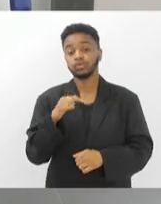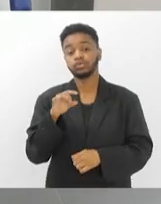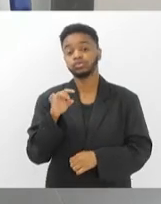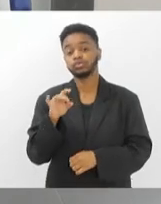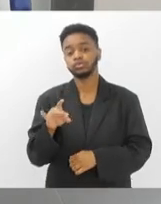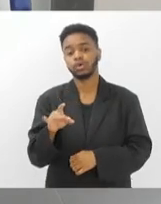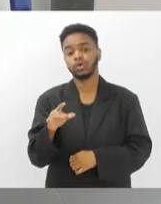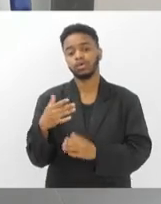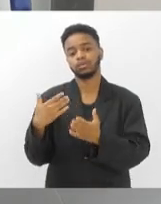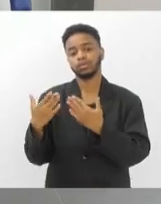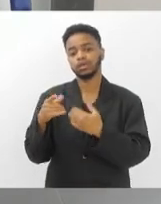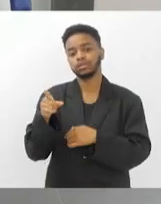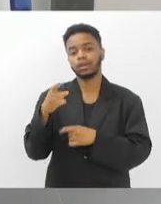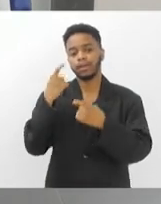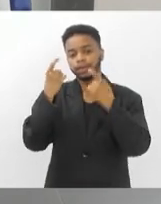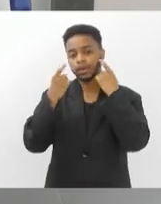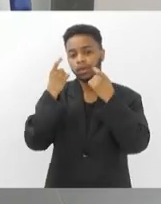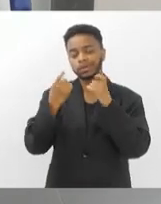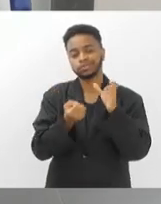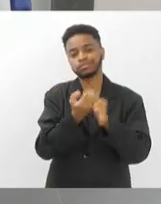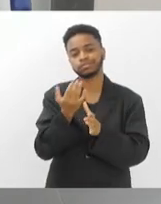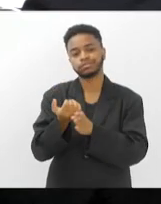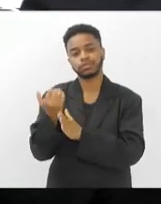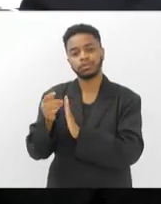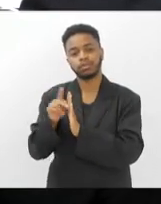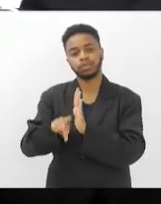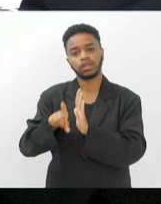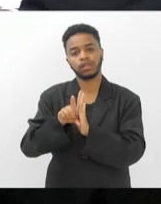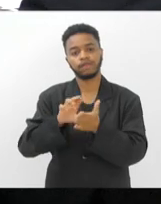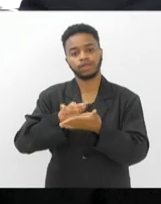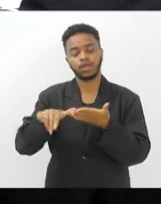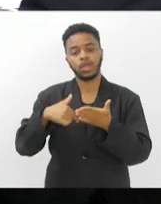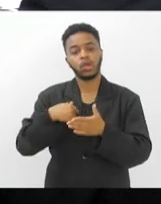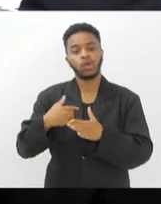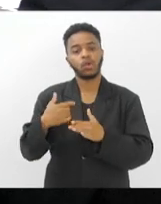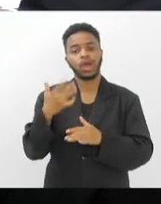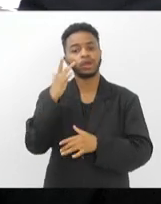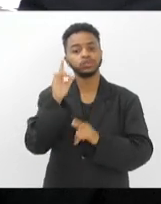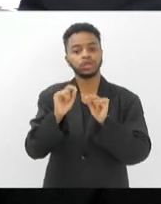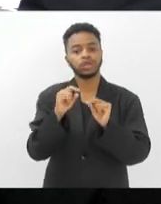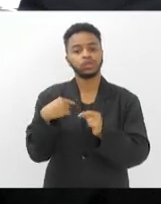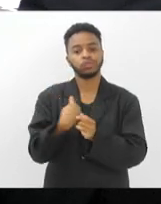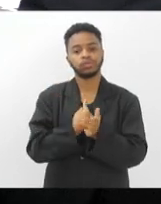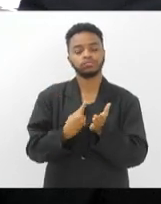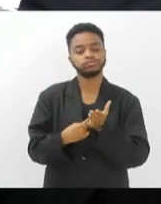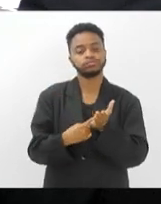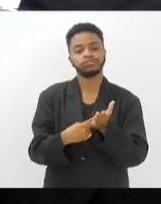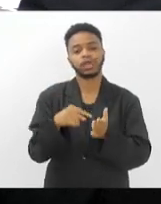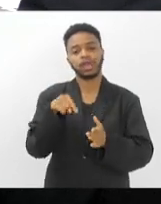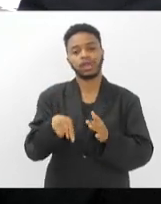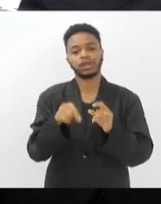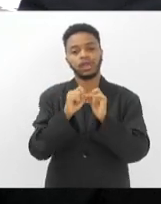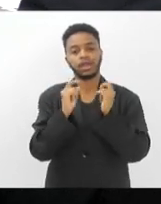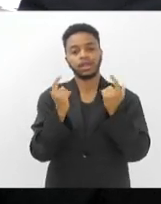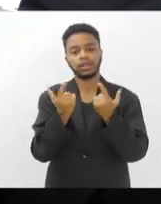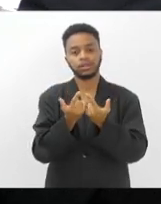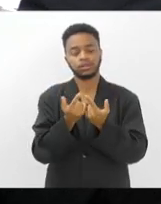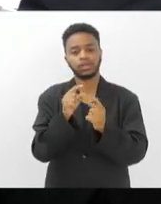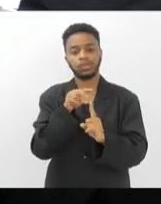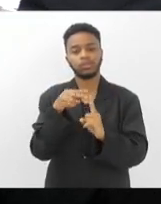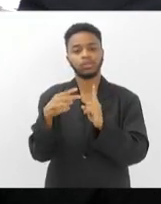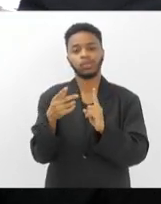sua preocupação com a produtividade, eu considero que os acordos que a gente tem conseguido chegar aqui na Assembleia são, do ponto de